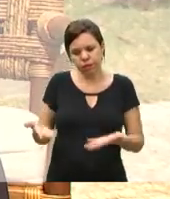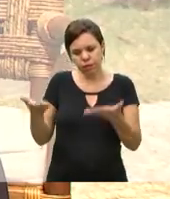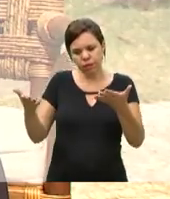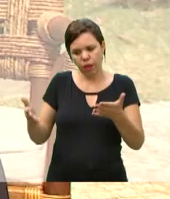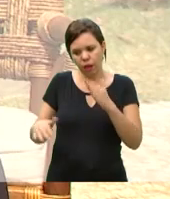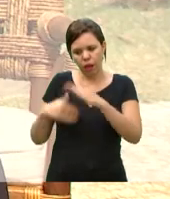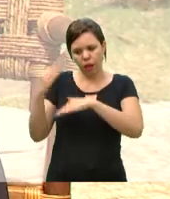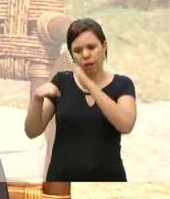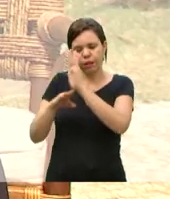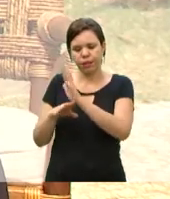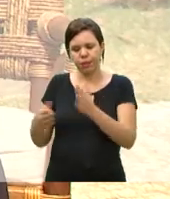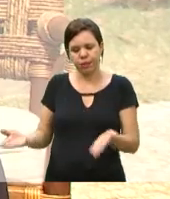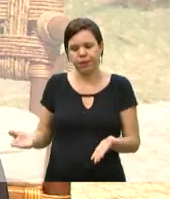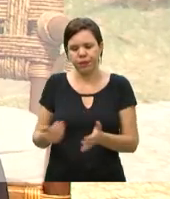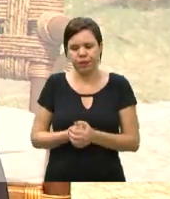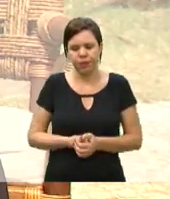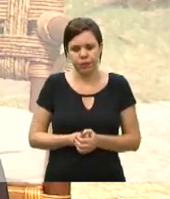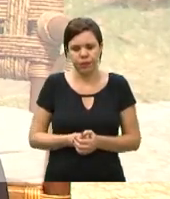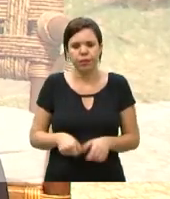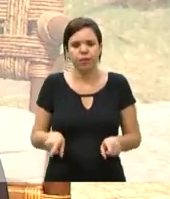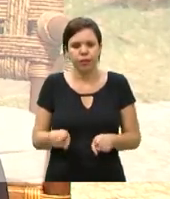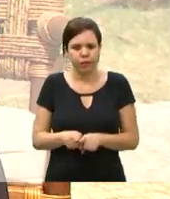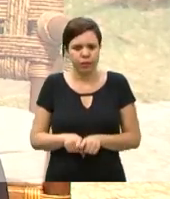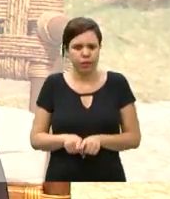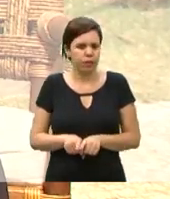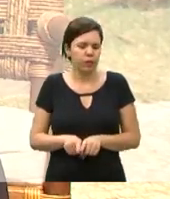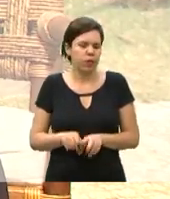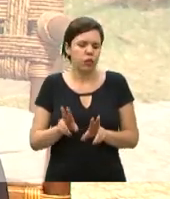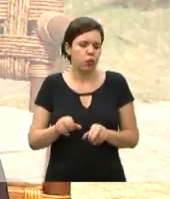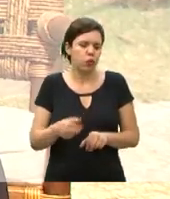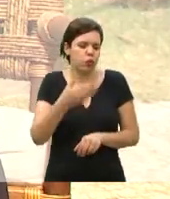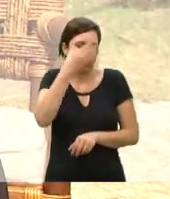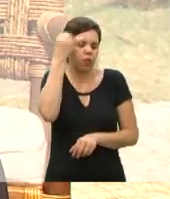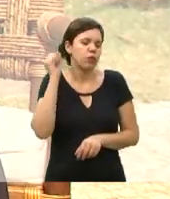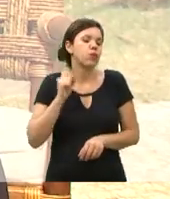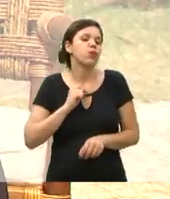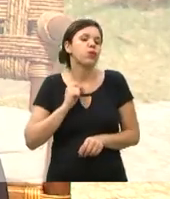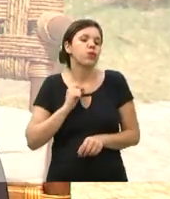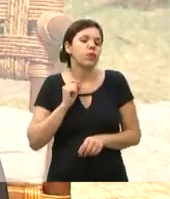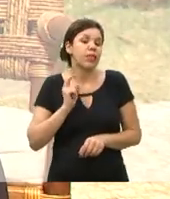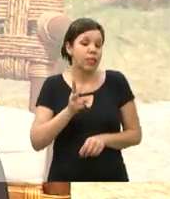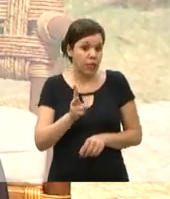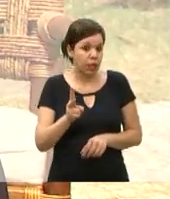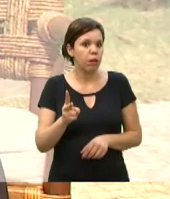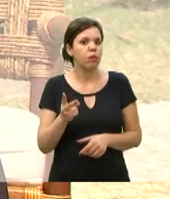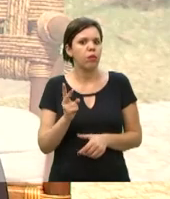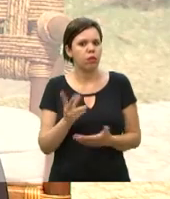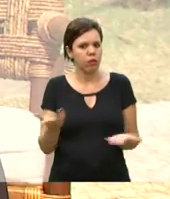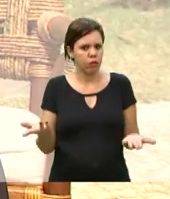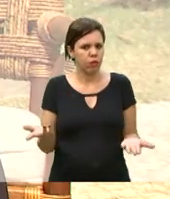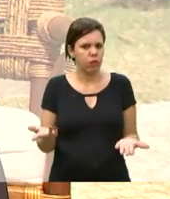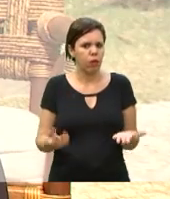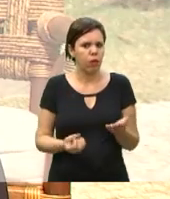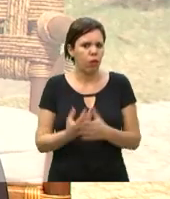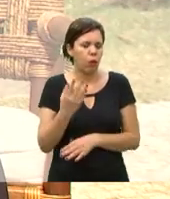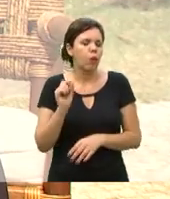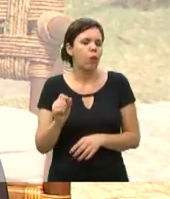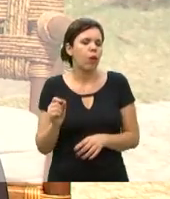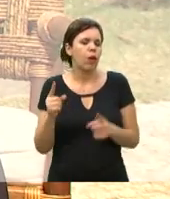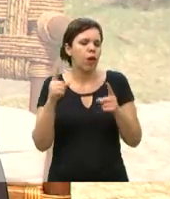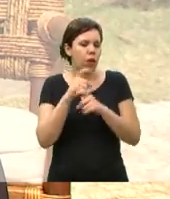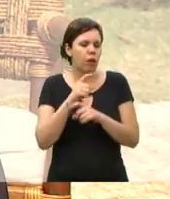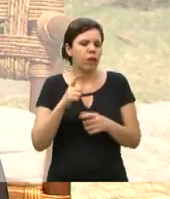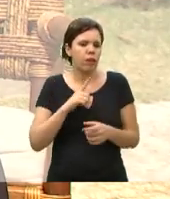seu desenvolvimento, também a gente nunca se esqueceu, acho que o desafio continua. Porque nós temos